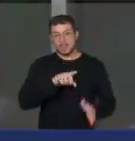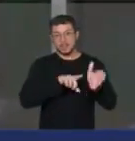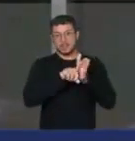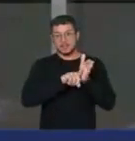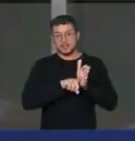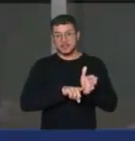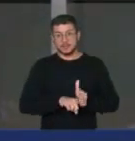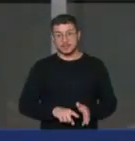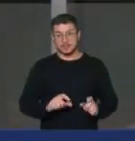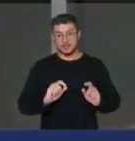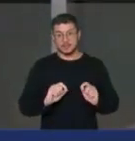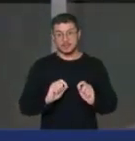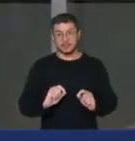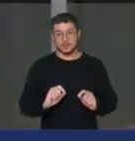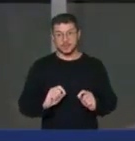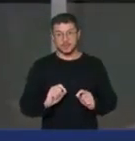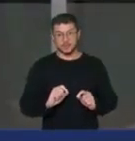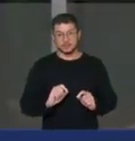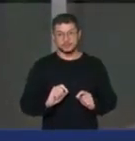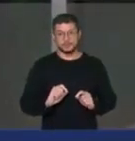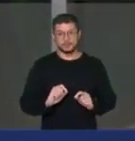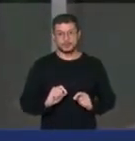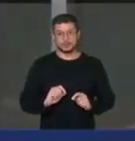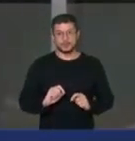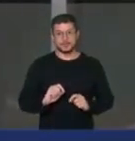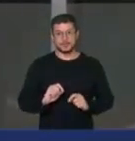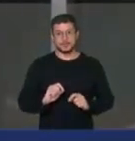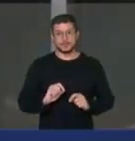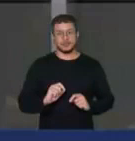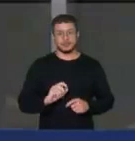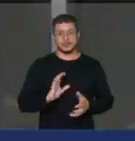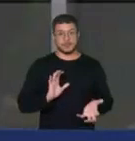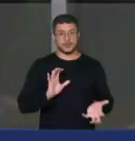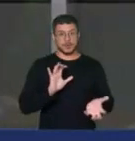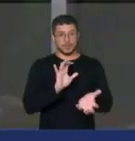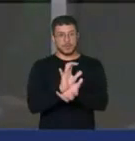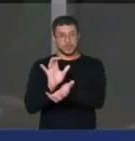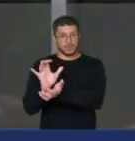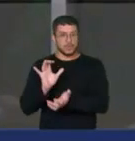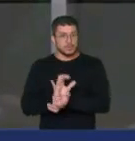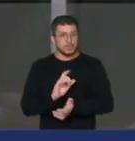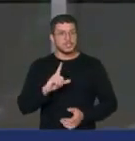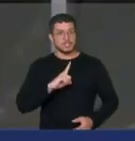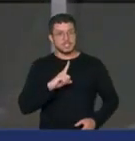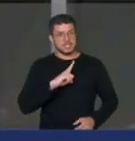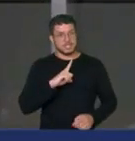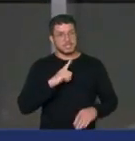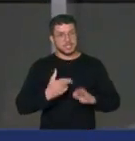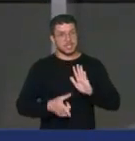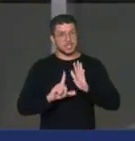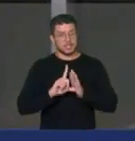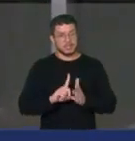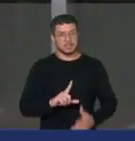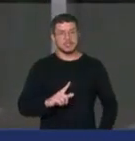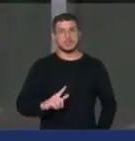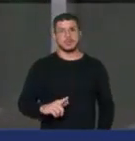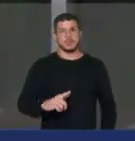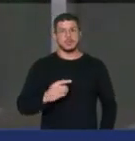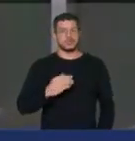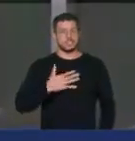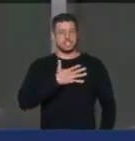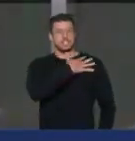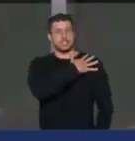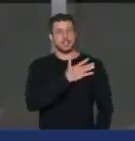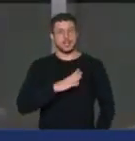Sul comandados pelo General Braga Neto e frequentado por vários deputados aqui dessa casa porque